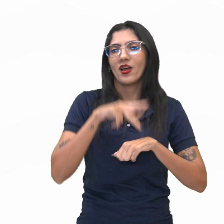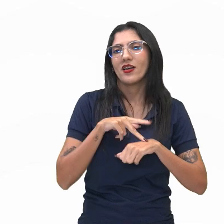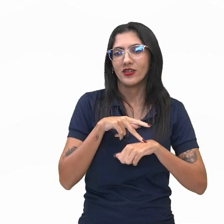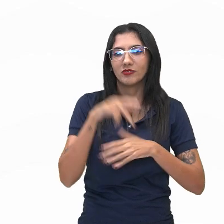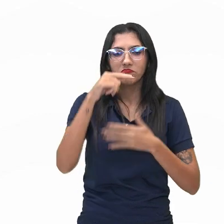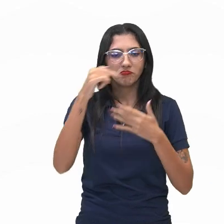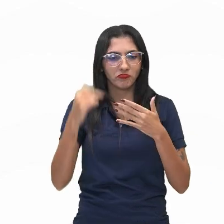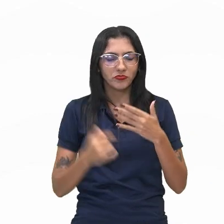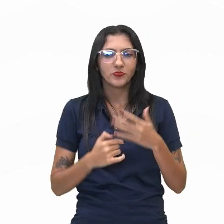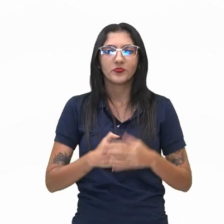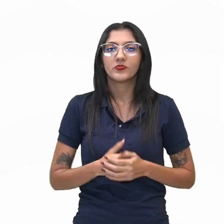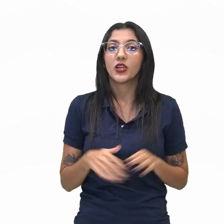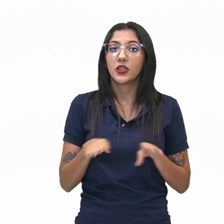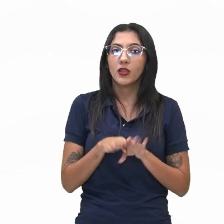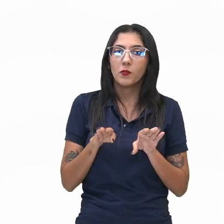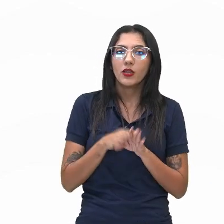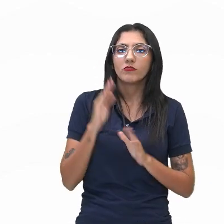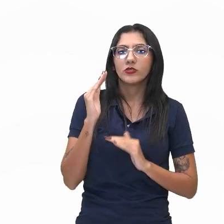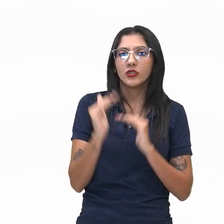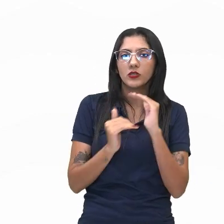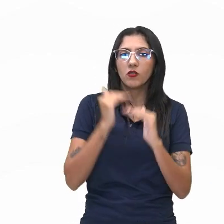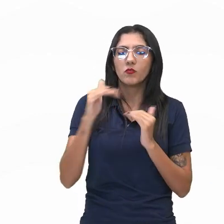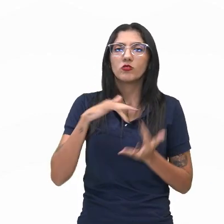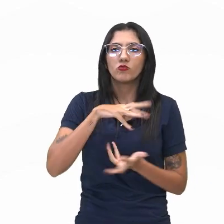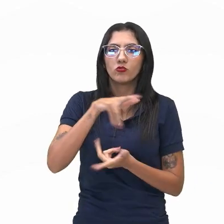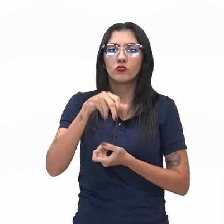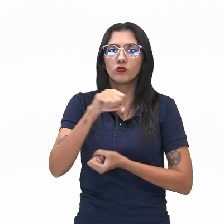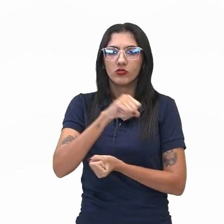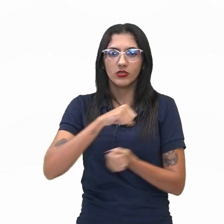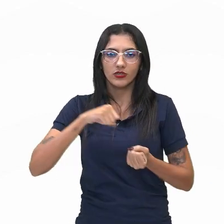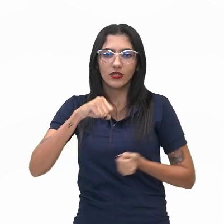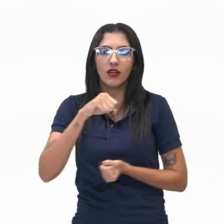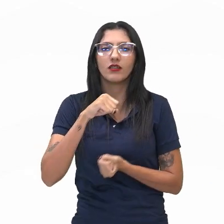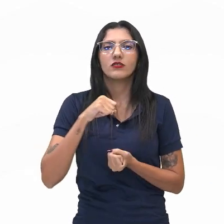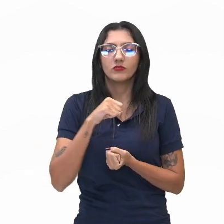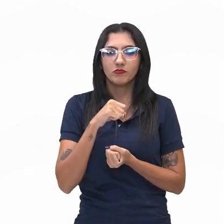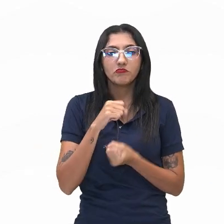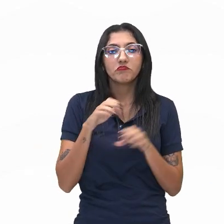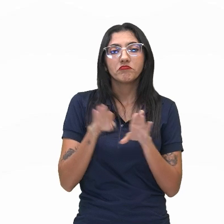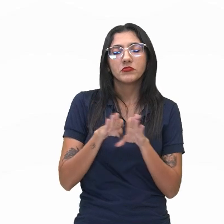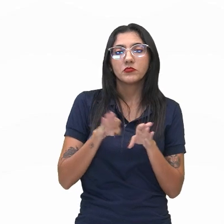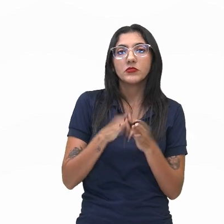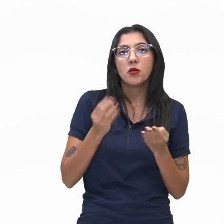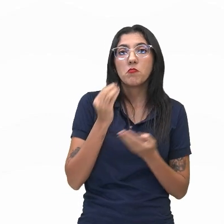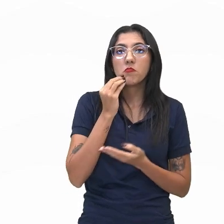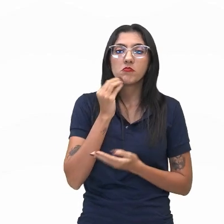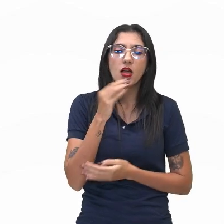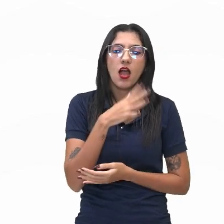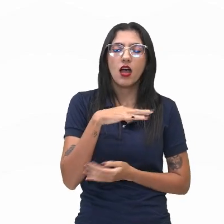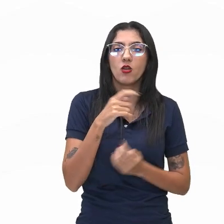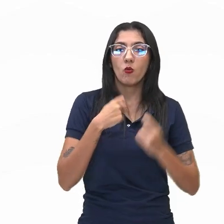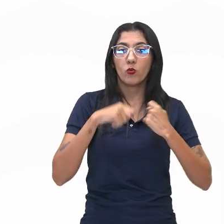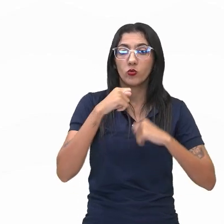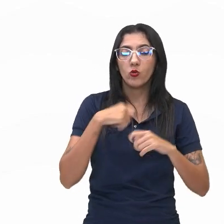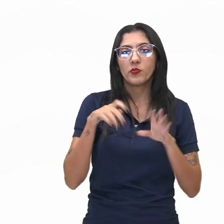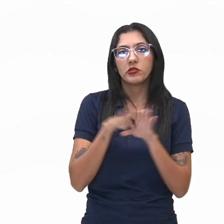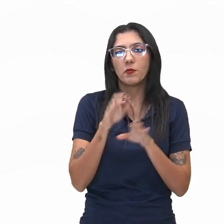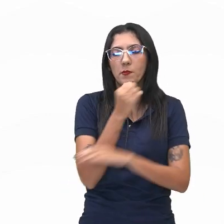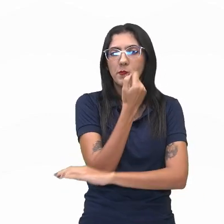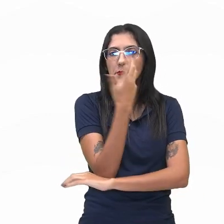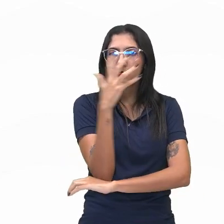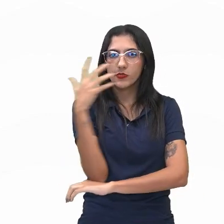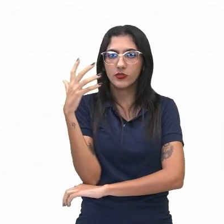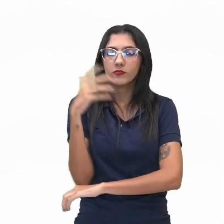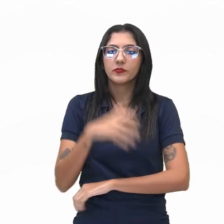também o processo do desenvolvimento sustentável, pegando tanto a parte econômica quanto a parte ambiental, e